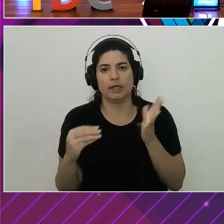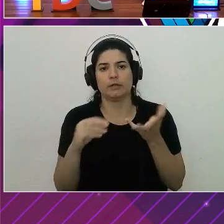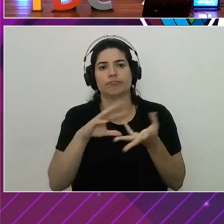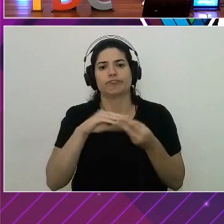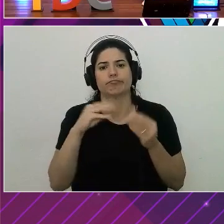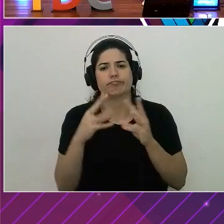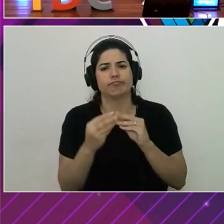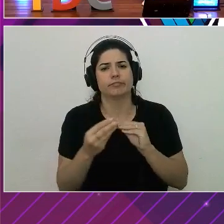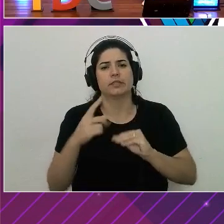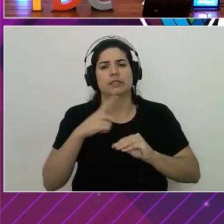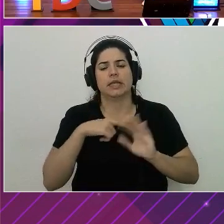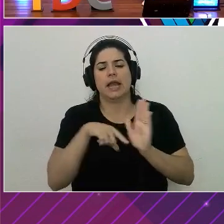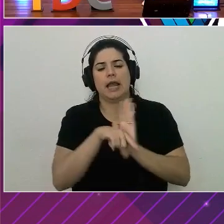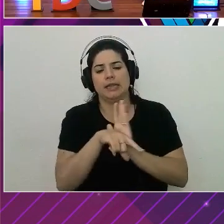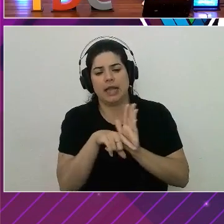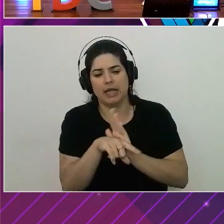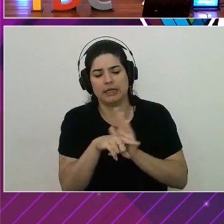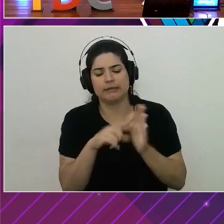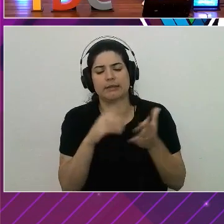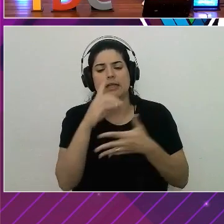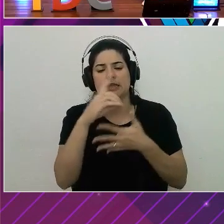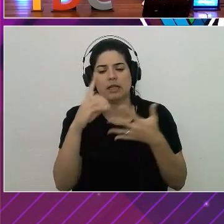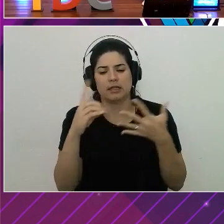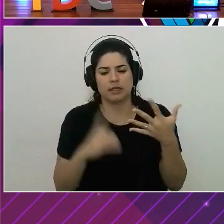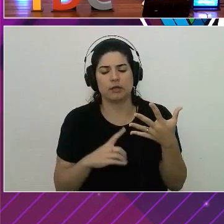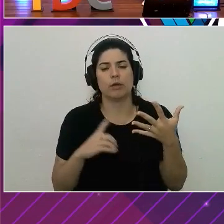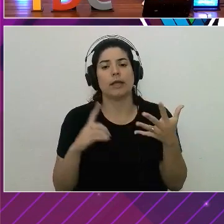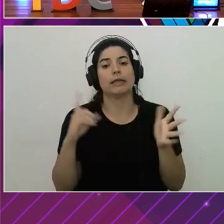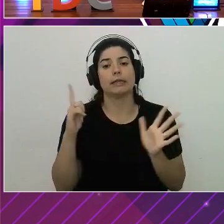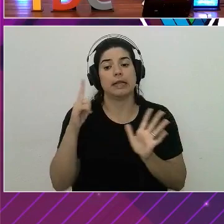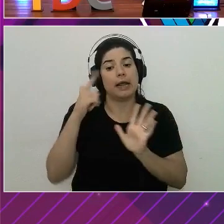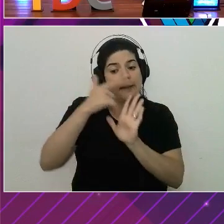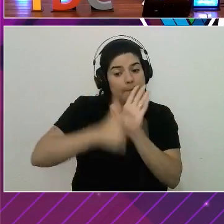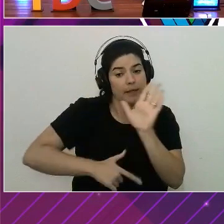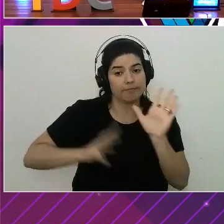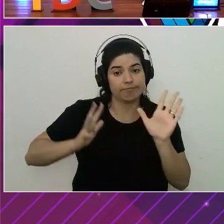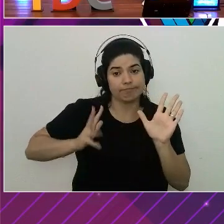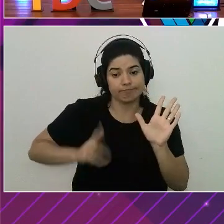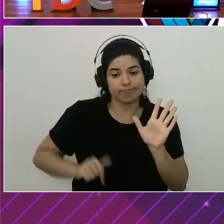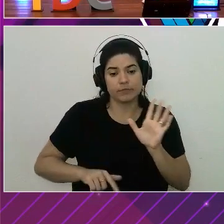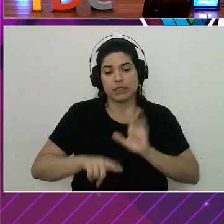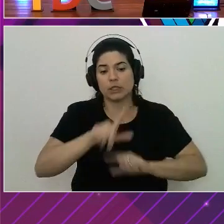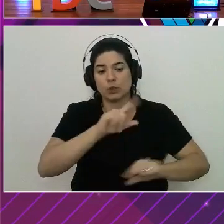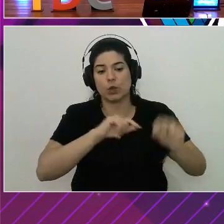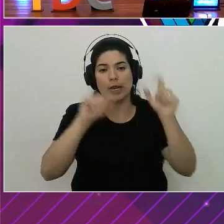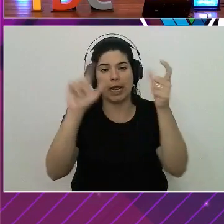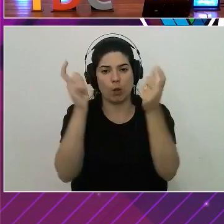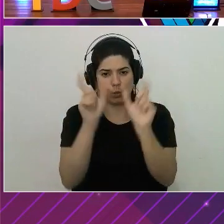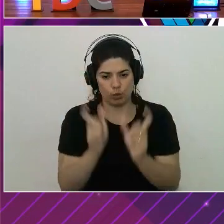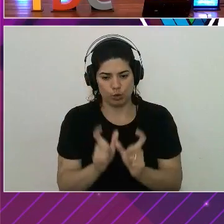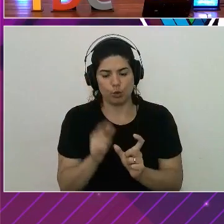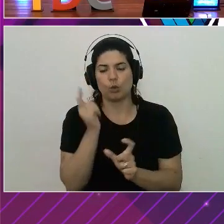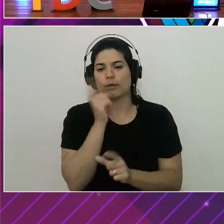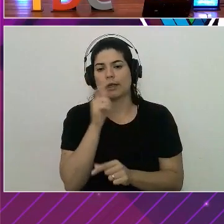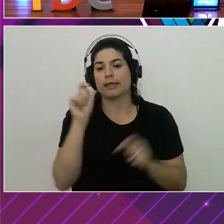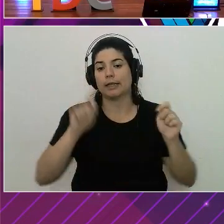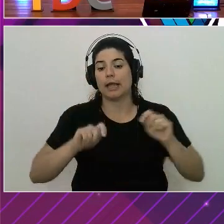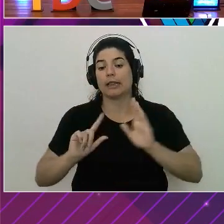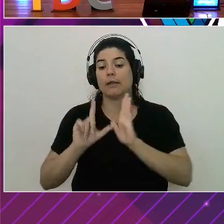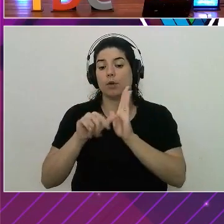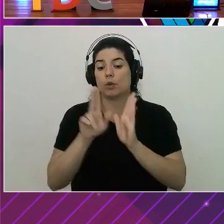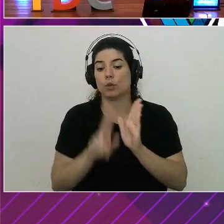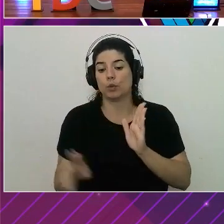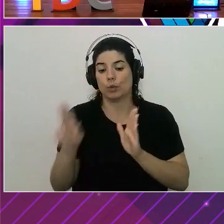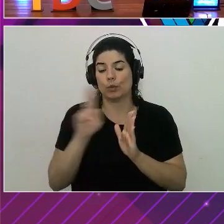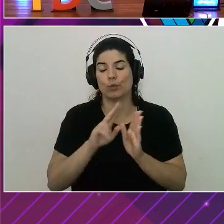fazer análise de dados, fazer a limpeza desses dados, escolher algoritmos para depois eu conseguir usar o machine learning. A nossa